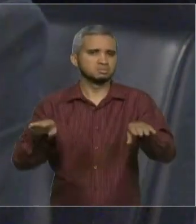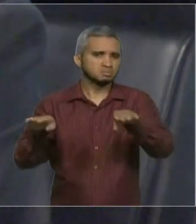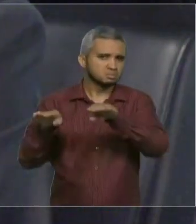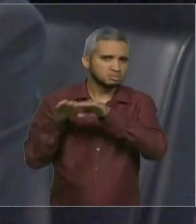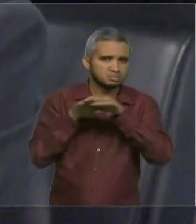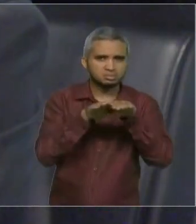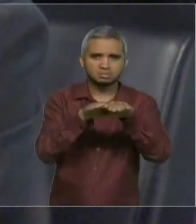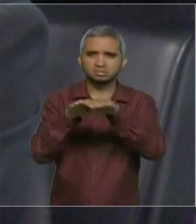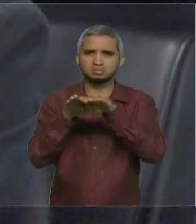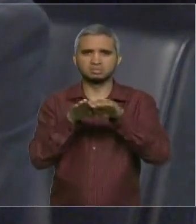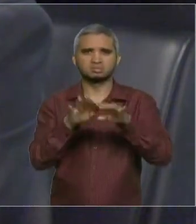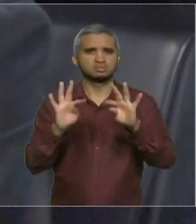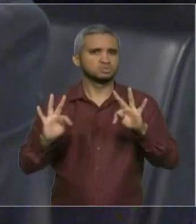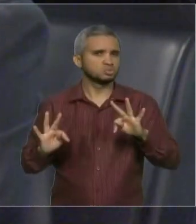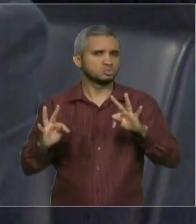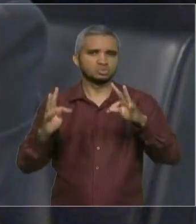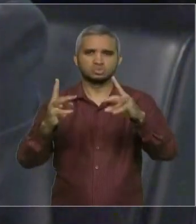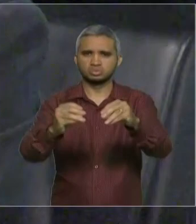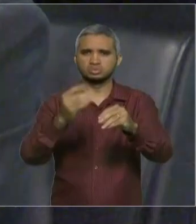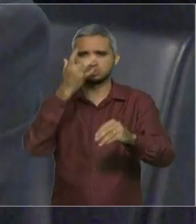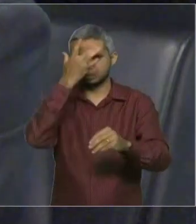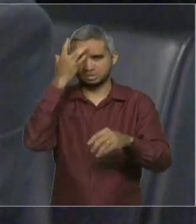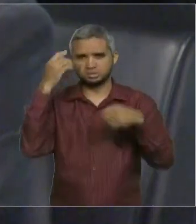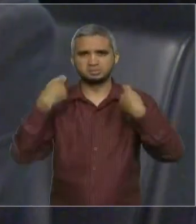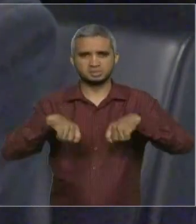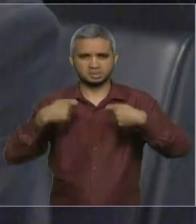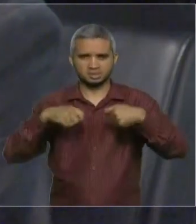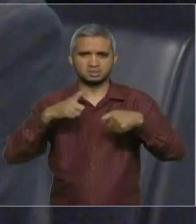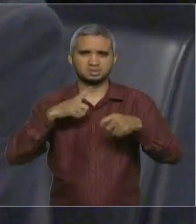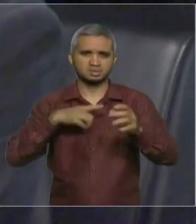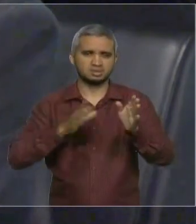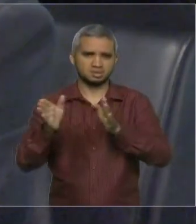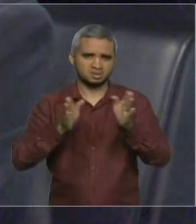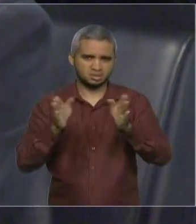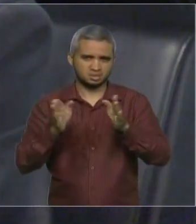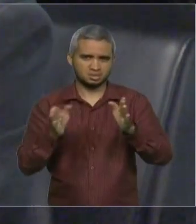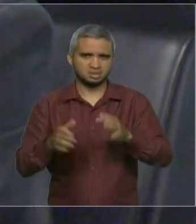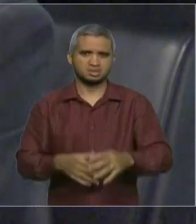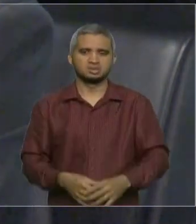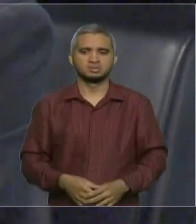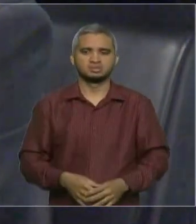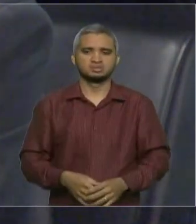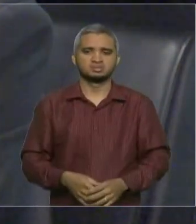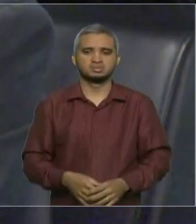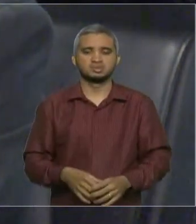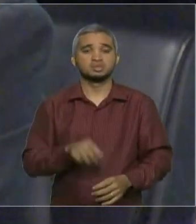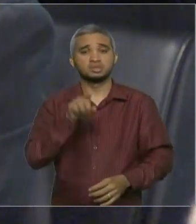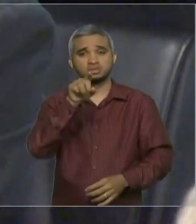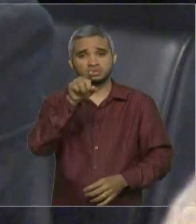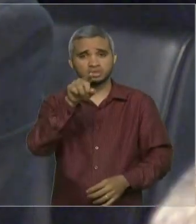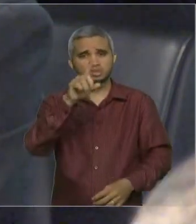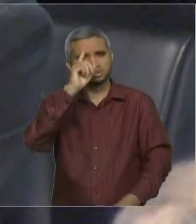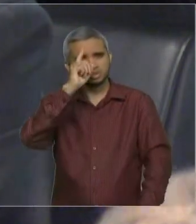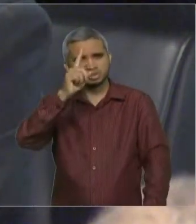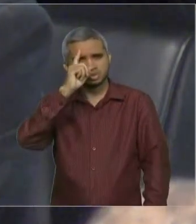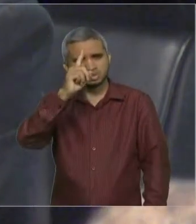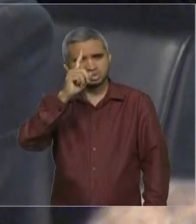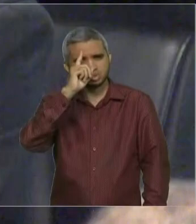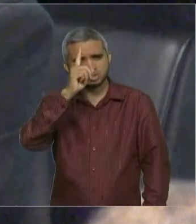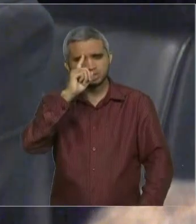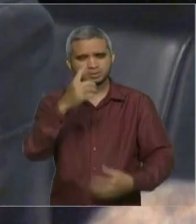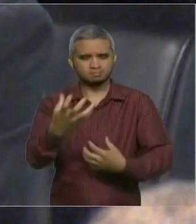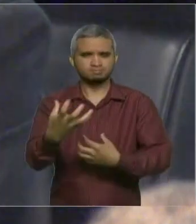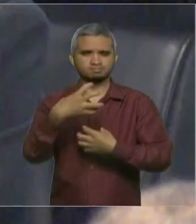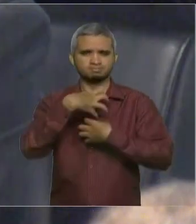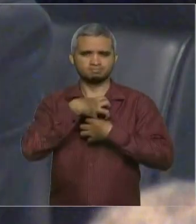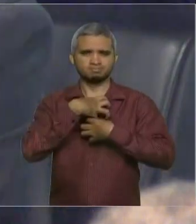desse ideal, infelizmente, mas eu tenho confiança que a gente chega lá. E tua presença aqui, cada dia, nos deixa felizes,